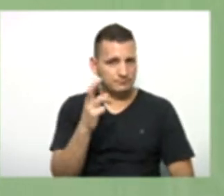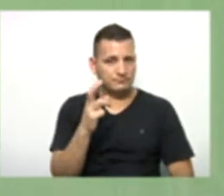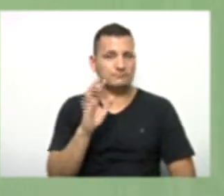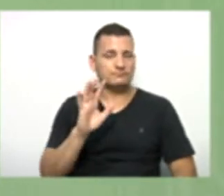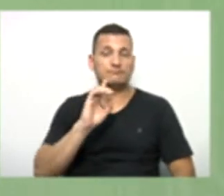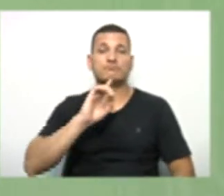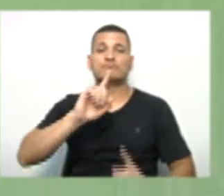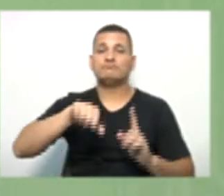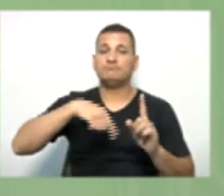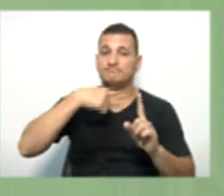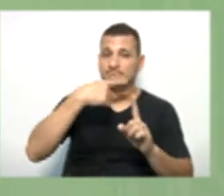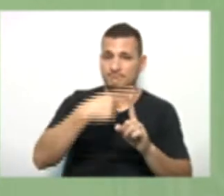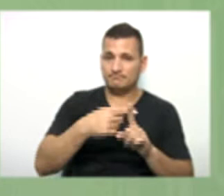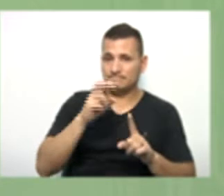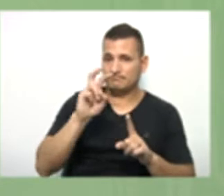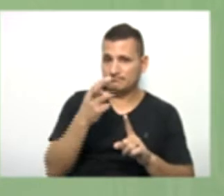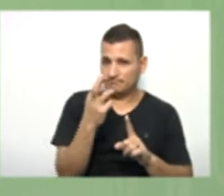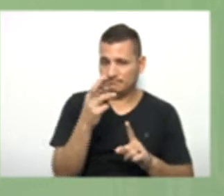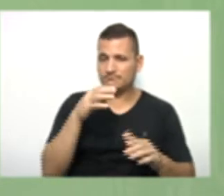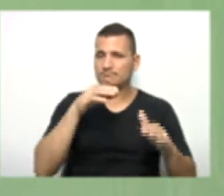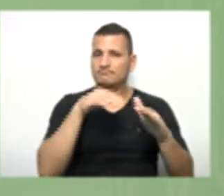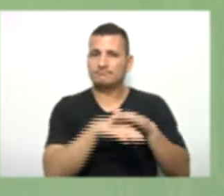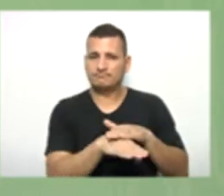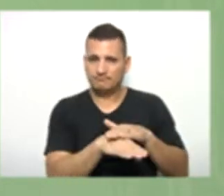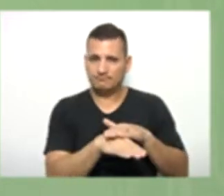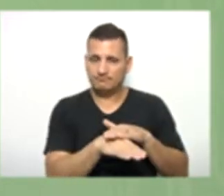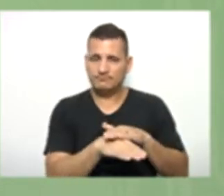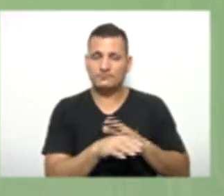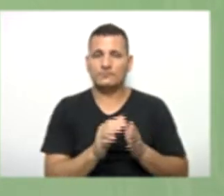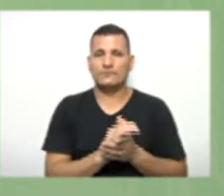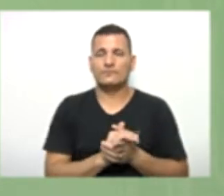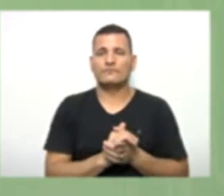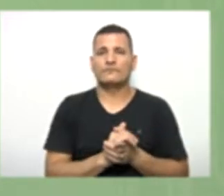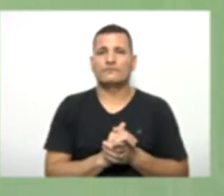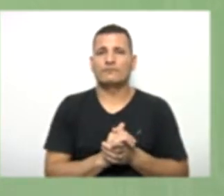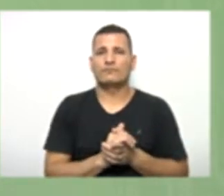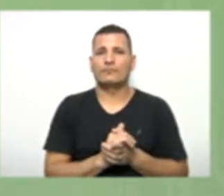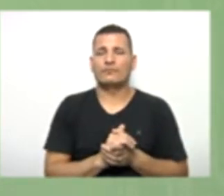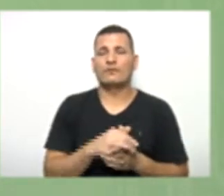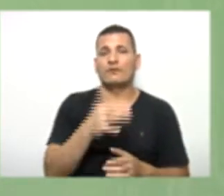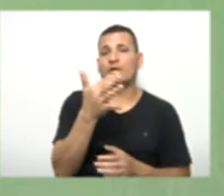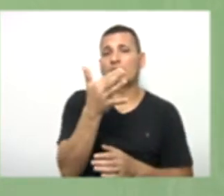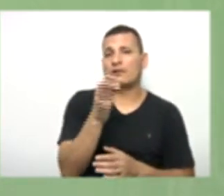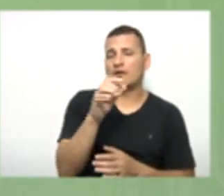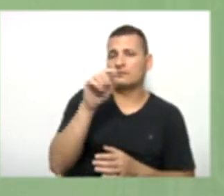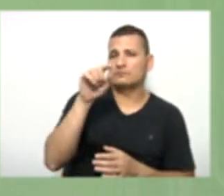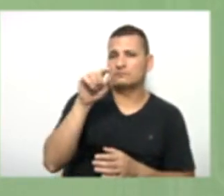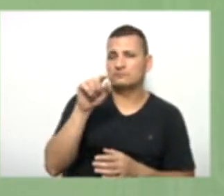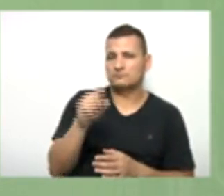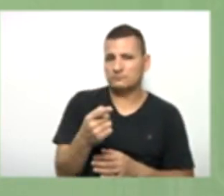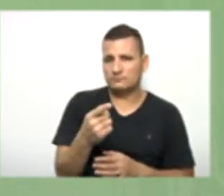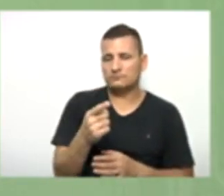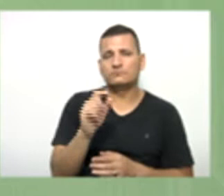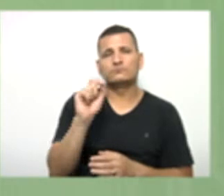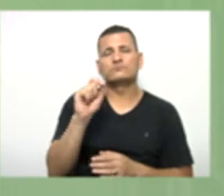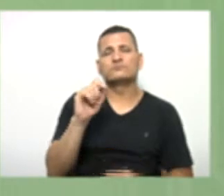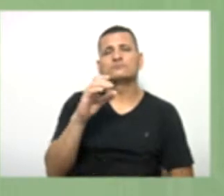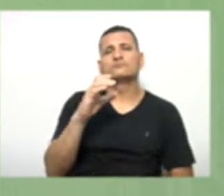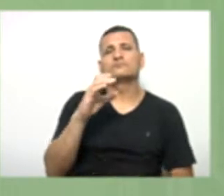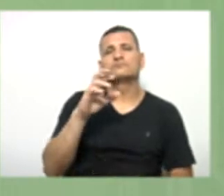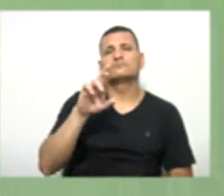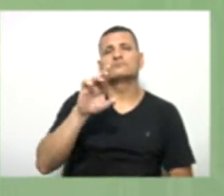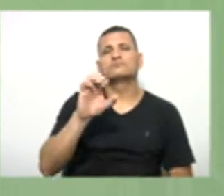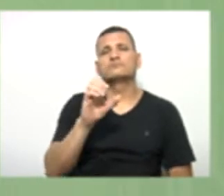mais R$5.000 no caixa. E um crédito no valor de 10. O que é crédito? Ela pagou o que